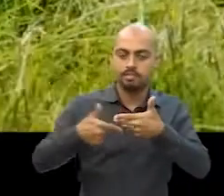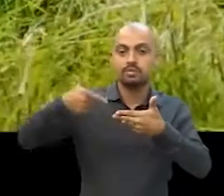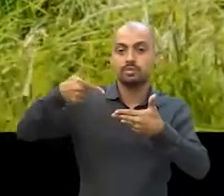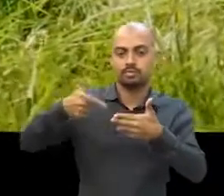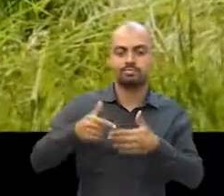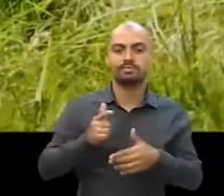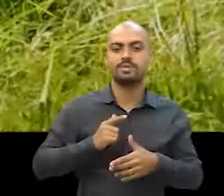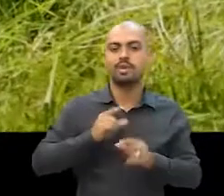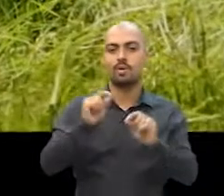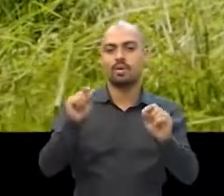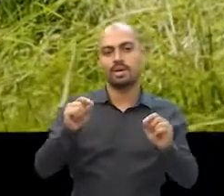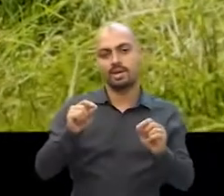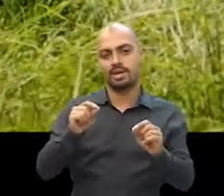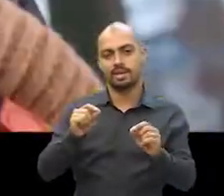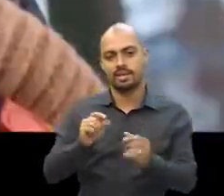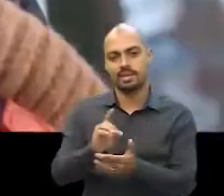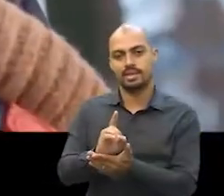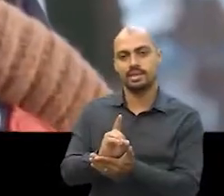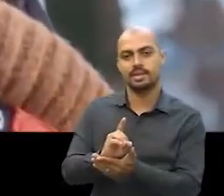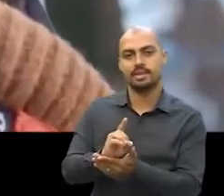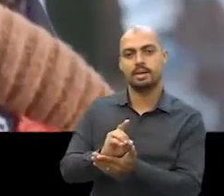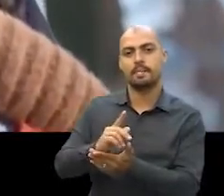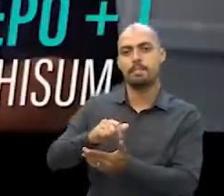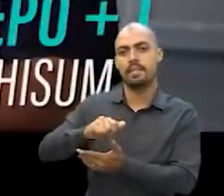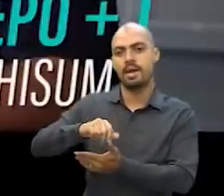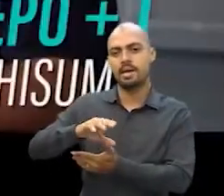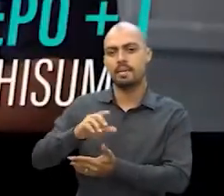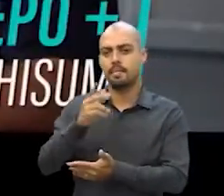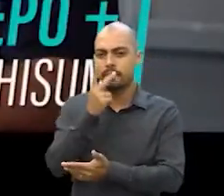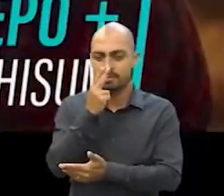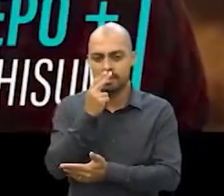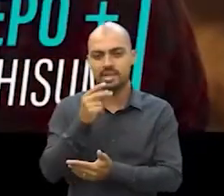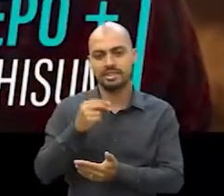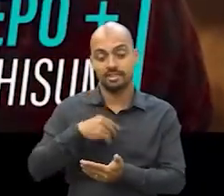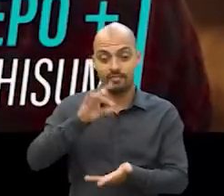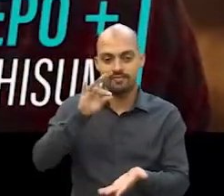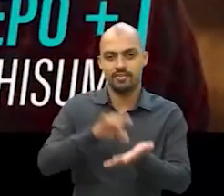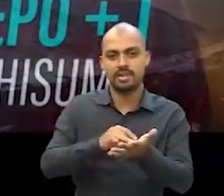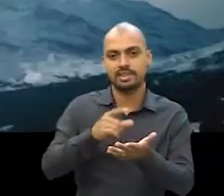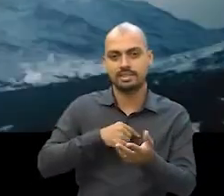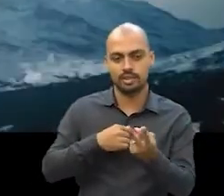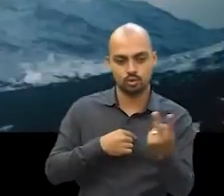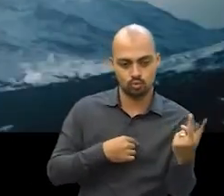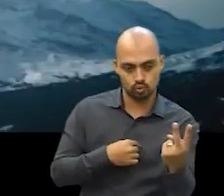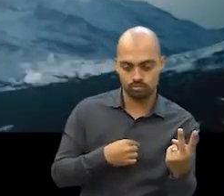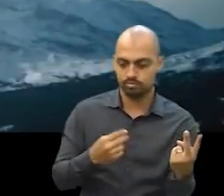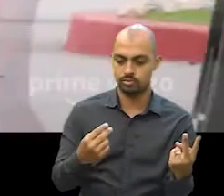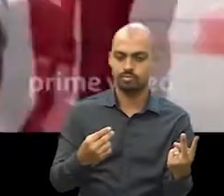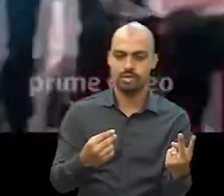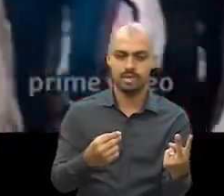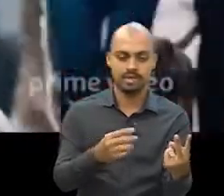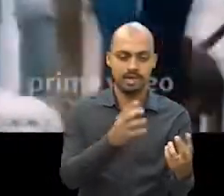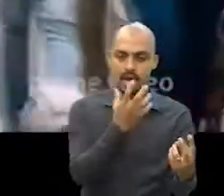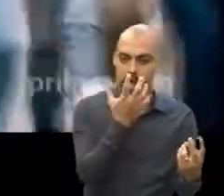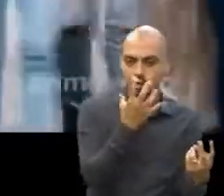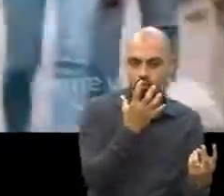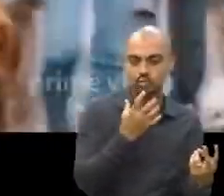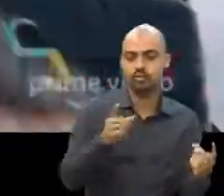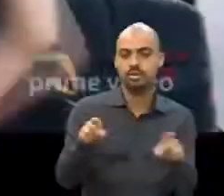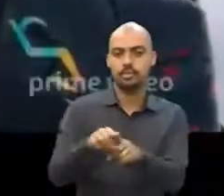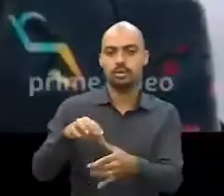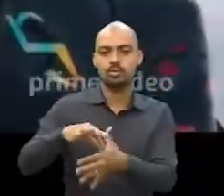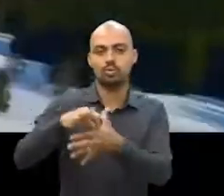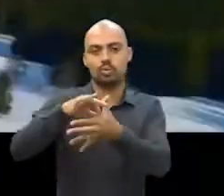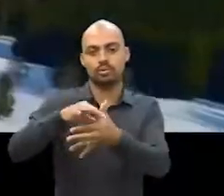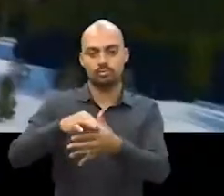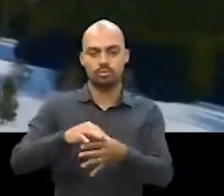tem a estreia de The Pack, uma espécie de reality show de duplas formada por cães e seus tutores. O programa